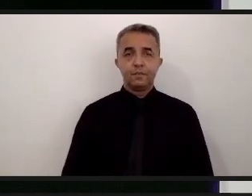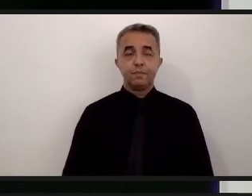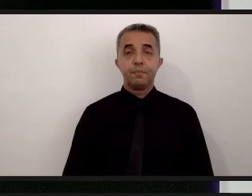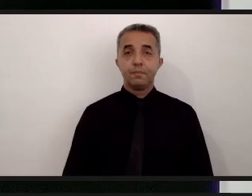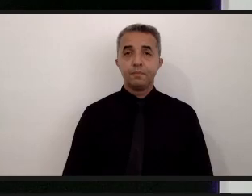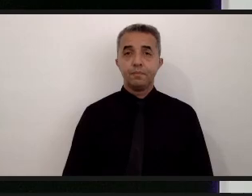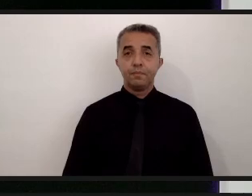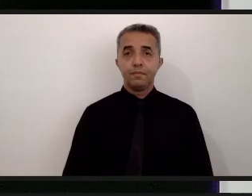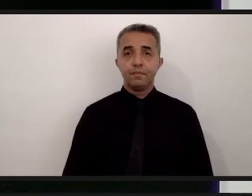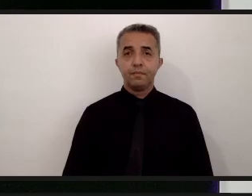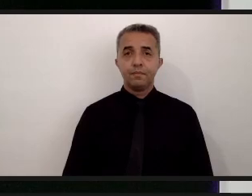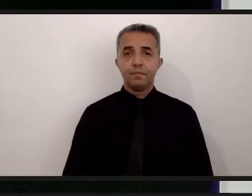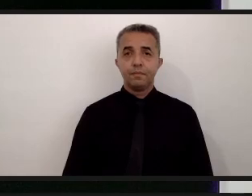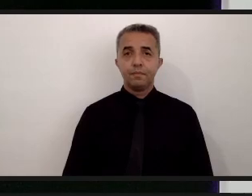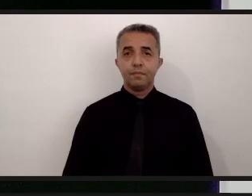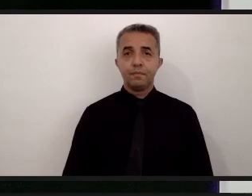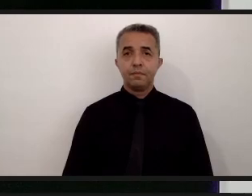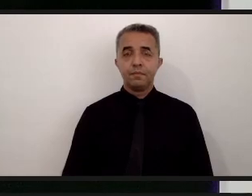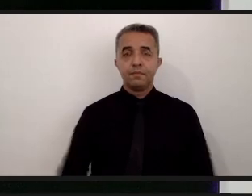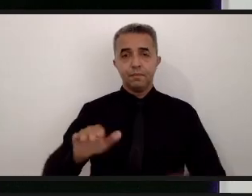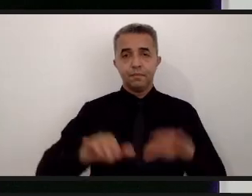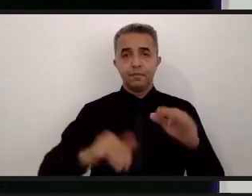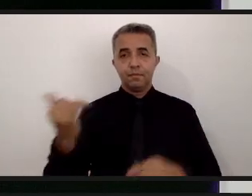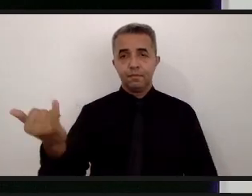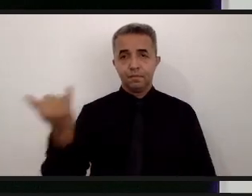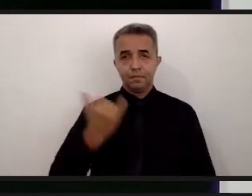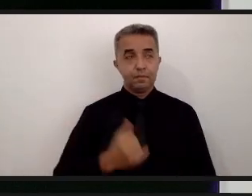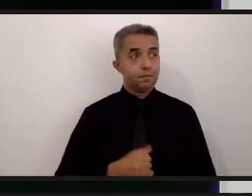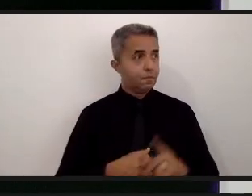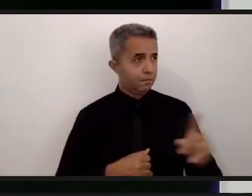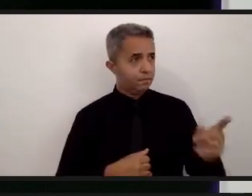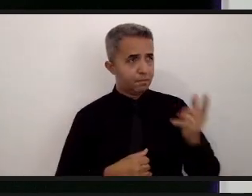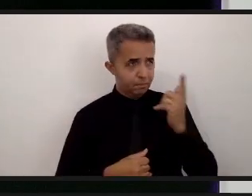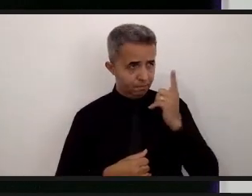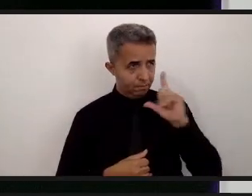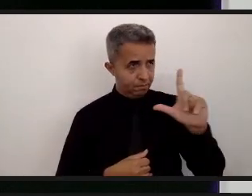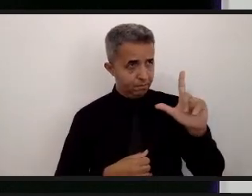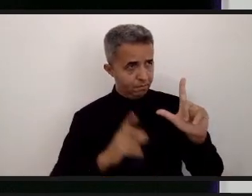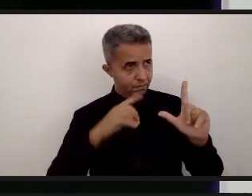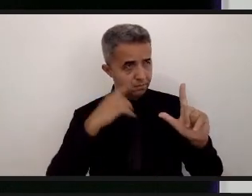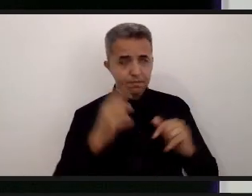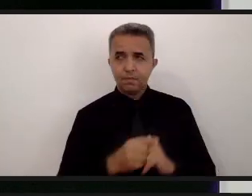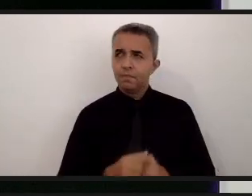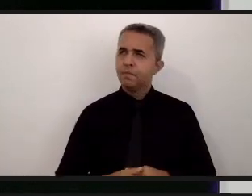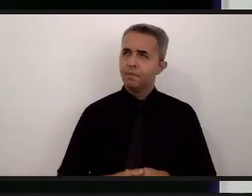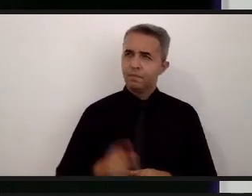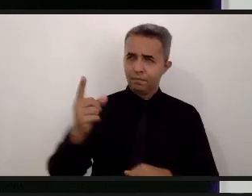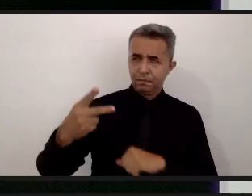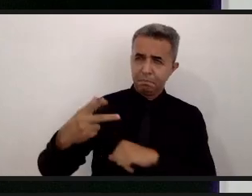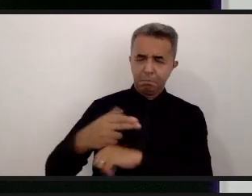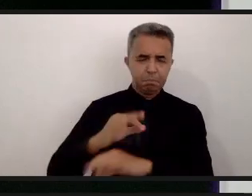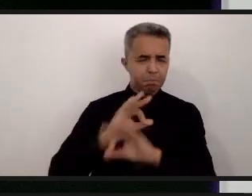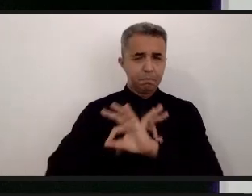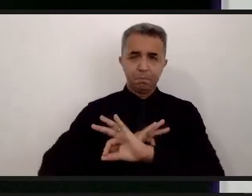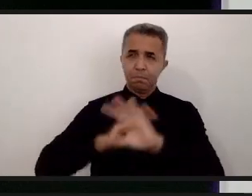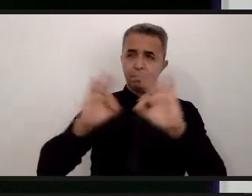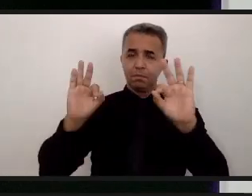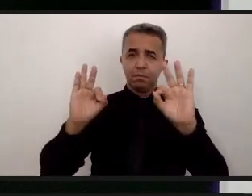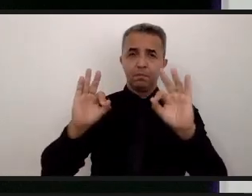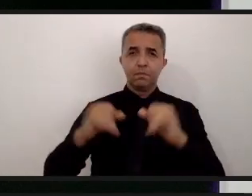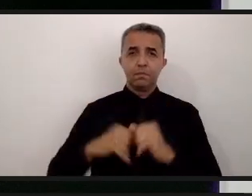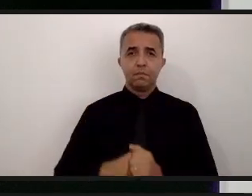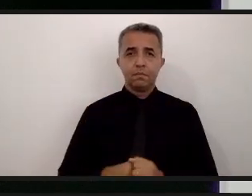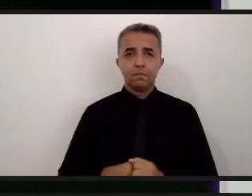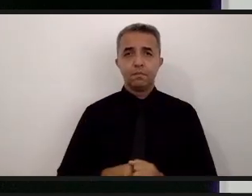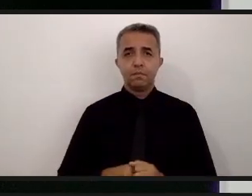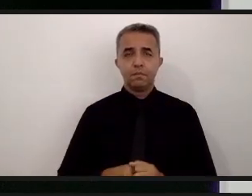uma notícia: ai, você ganhou sua causa para uma advogada, a sua cirurgia fez um sucesso para uma médica,